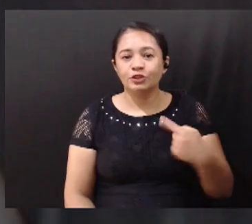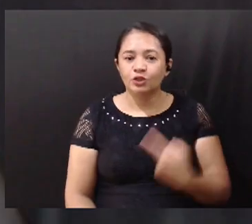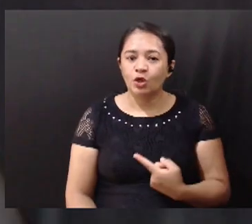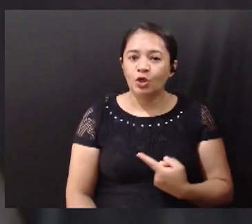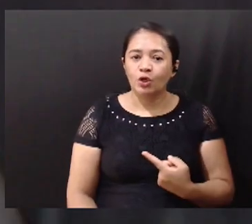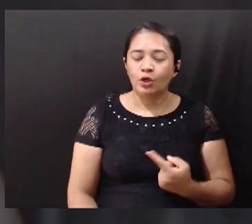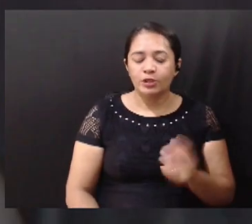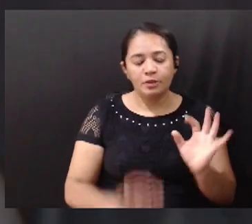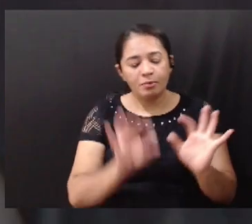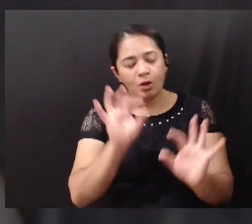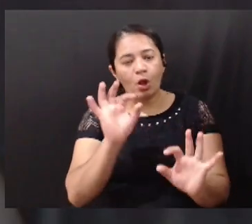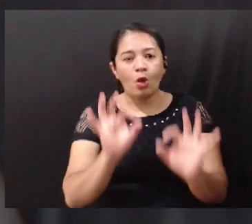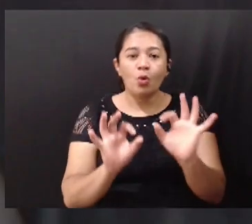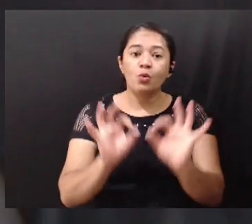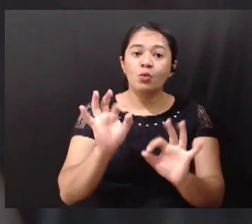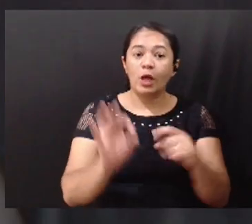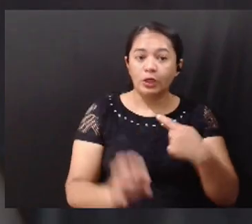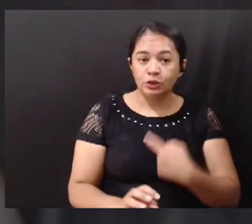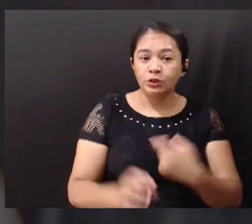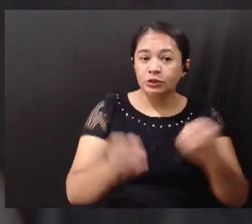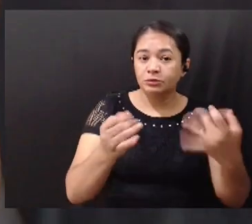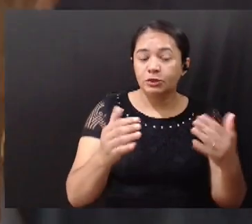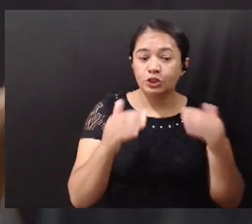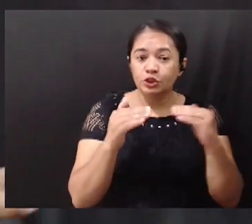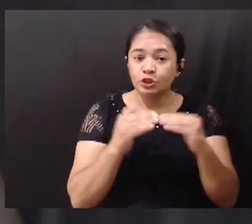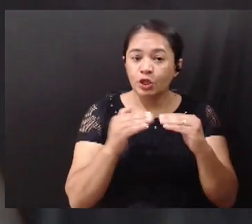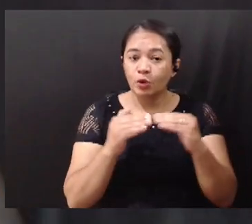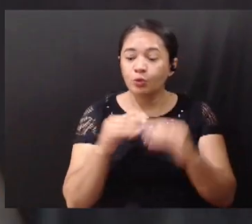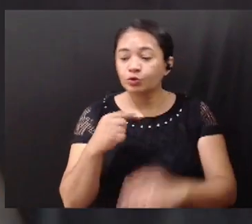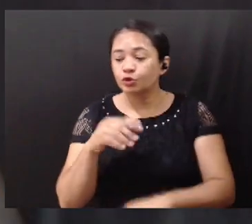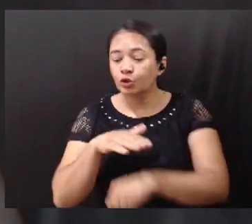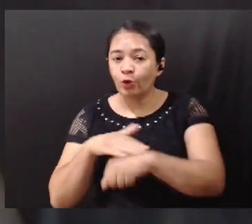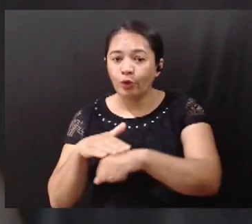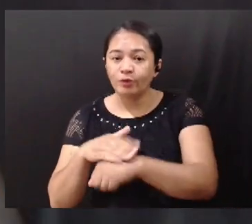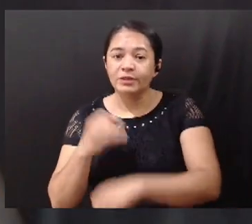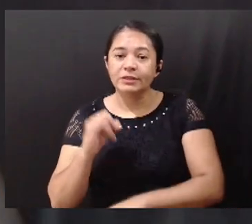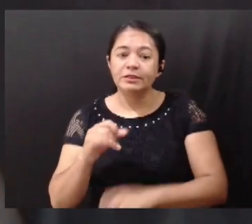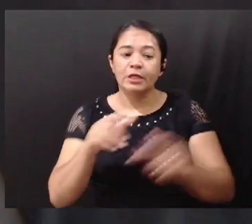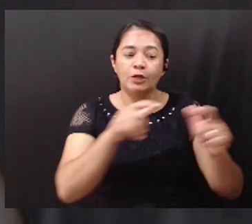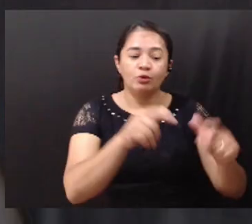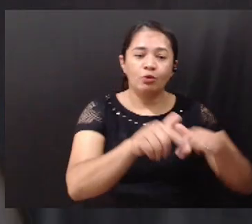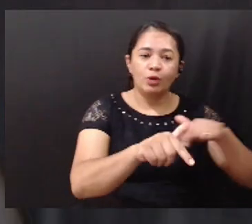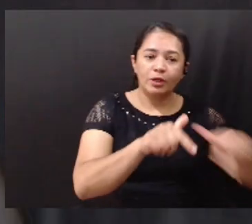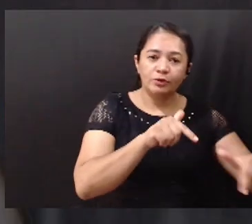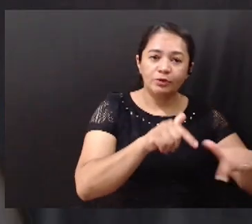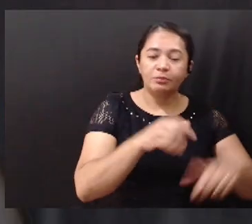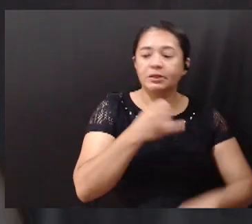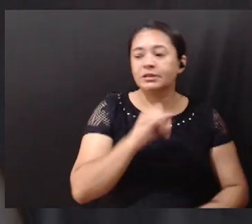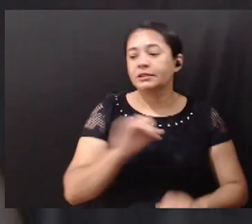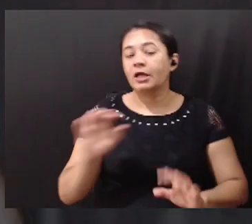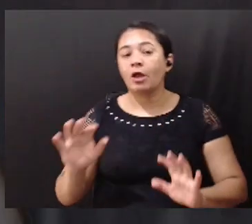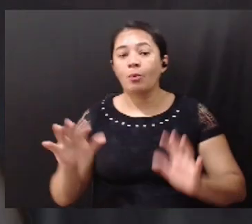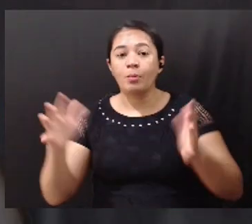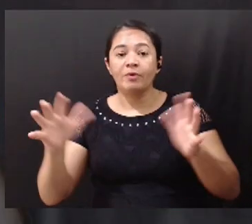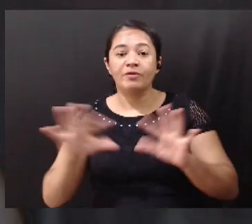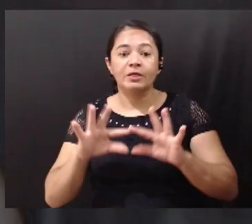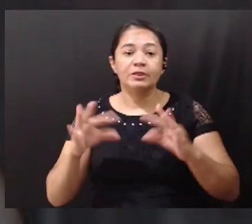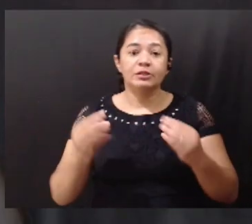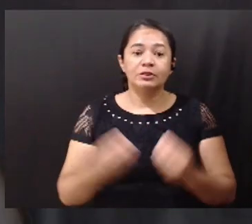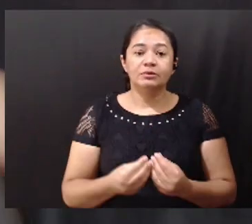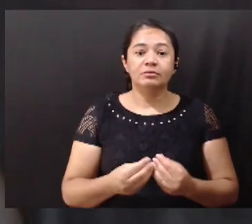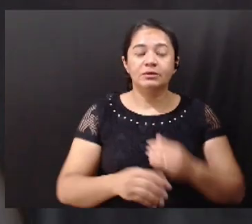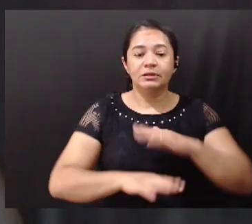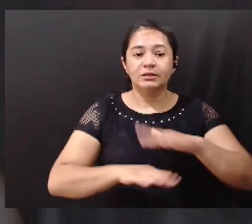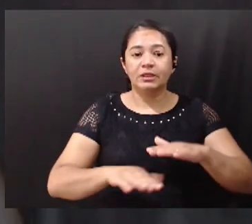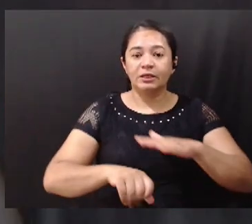a nossa fala de acordo com quem a gente está conversando, se a gente está num ambiente de trabalho, se a gente está numa festa de família, e a criança vai fazer isso